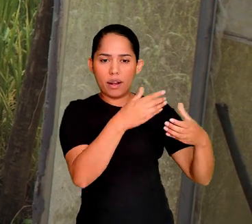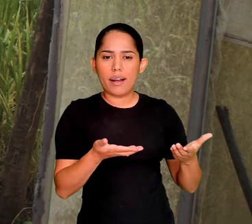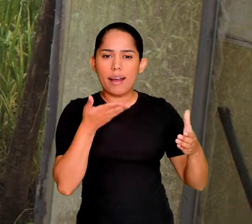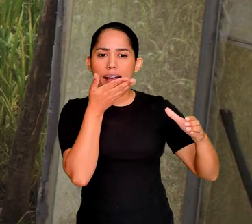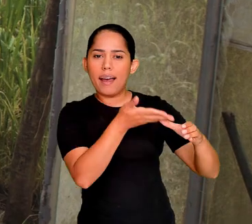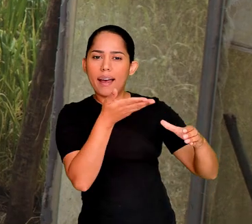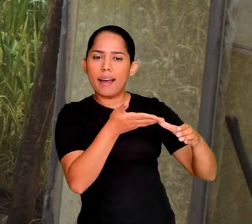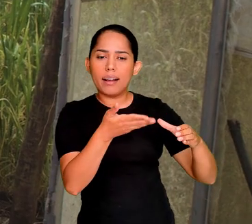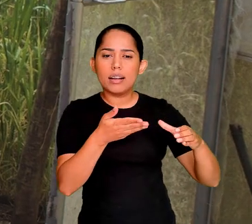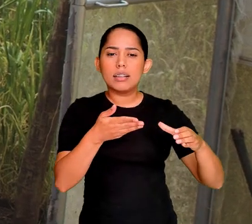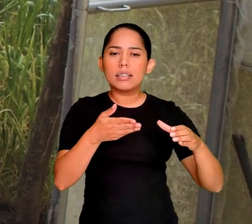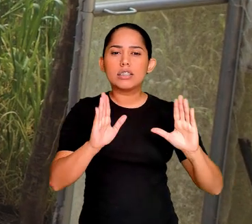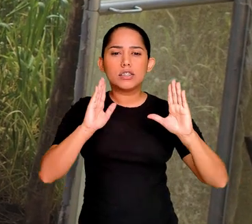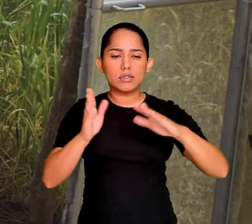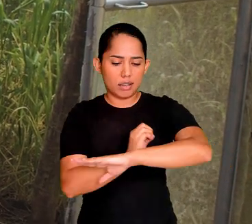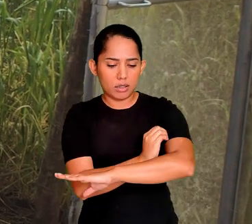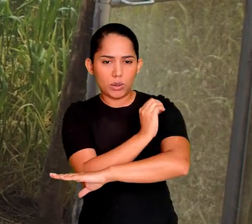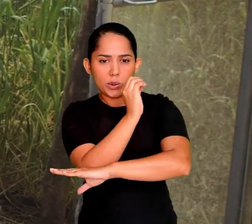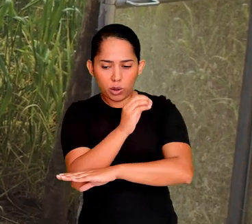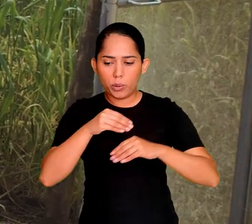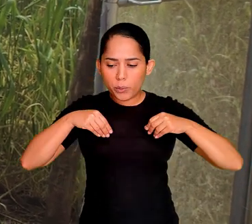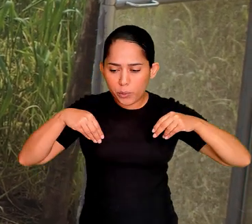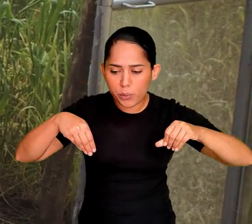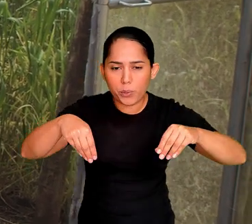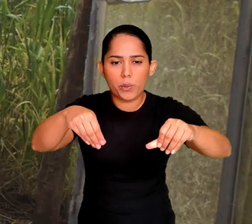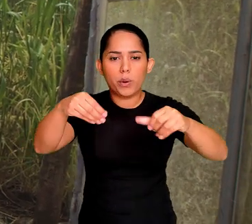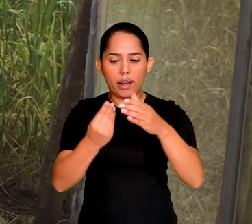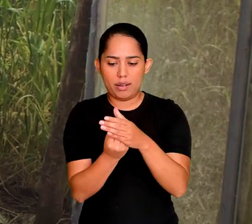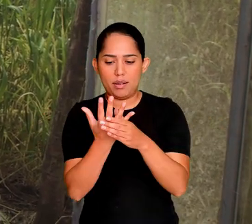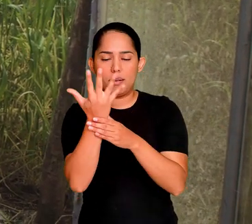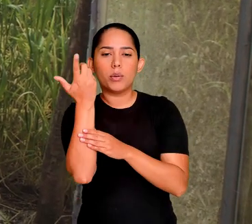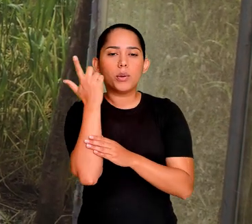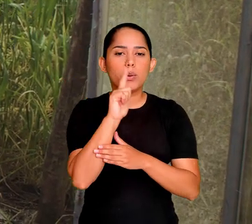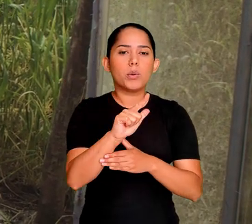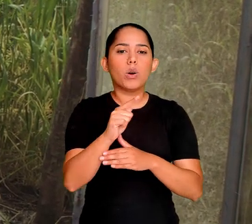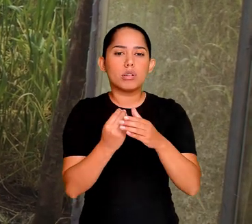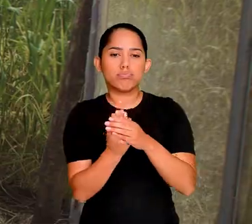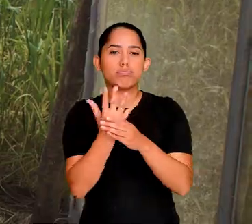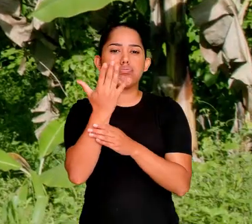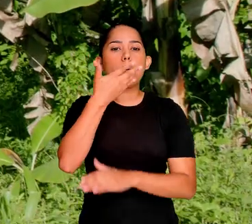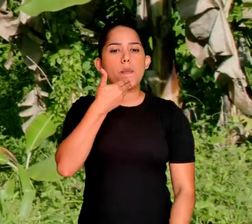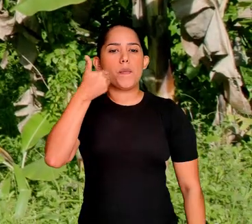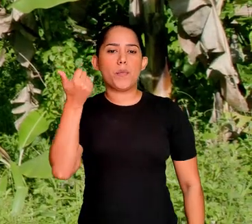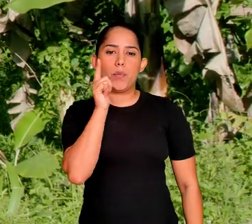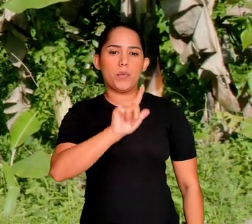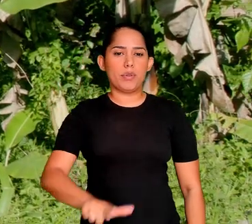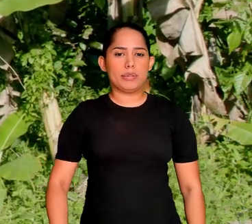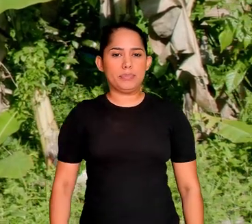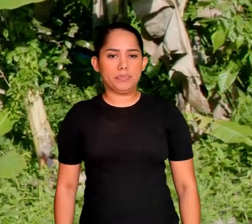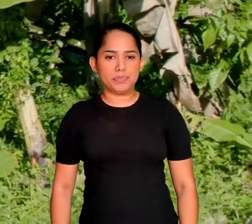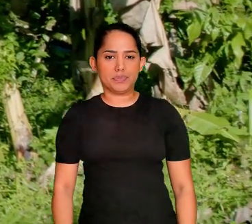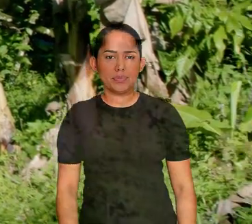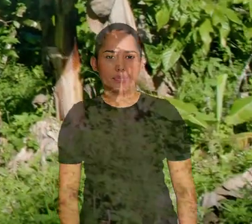logo que o sol nasce, para as plantas melhorarem a sua relação de crescimento.